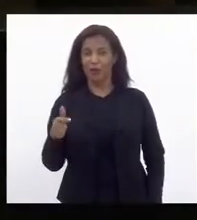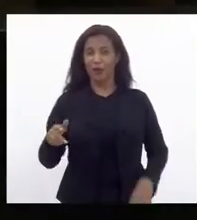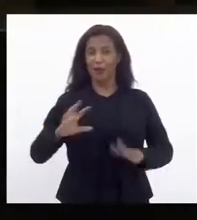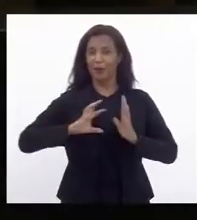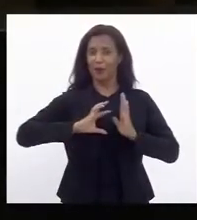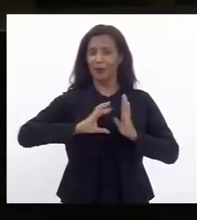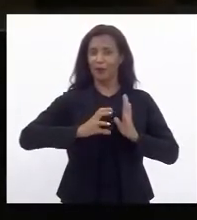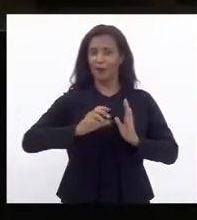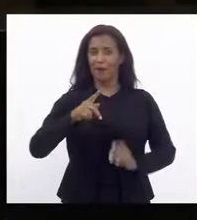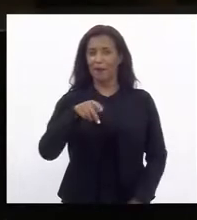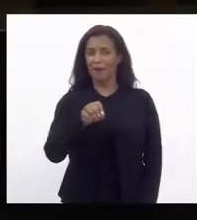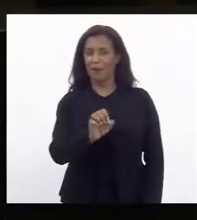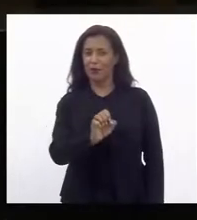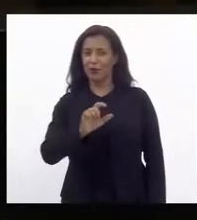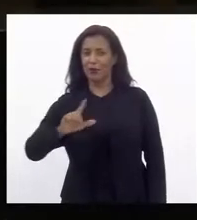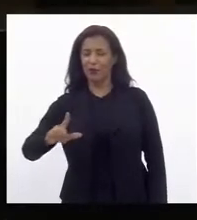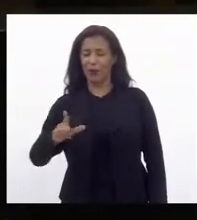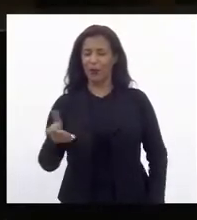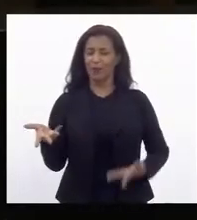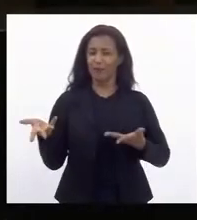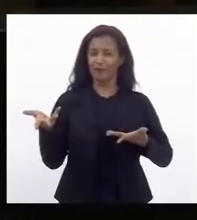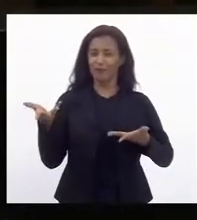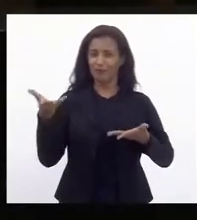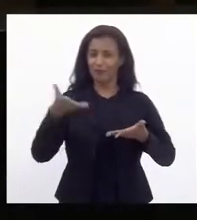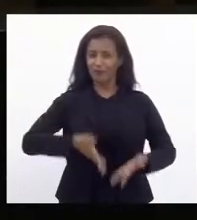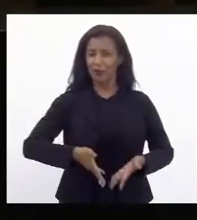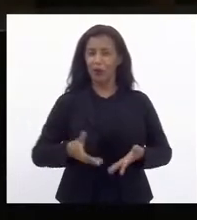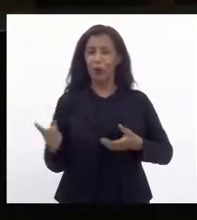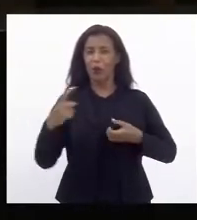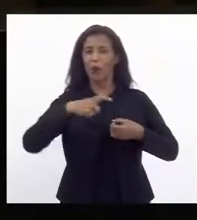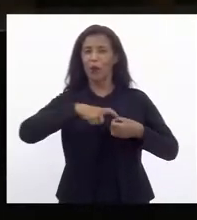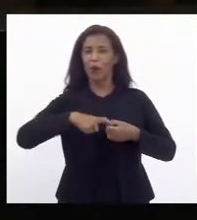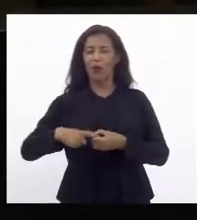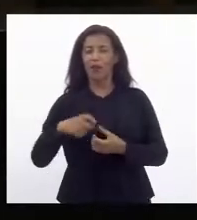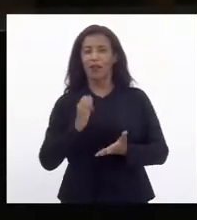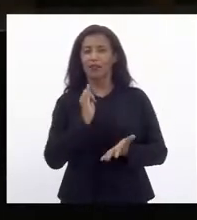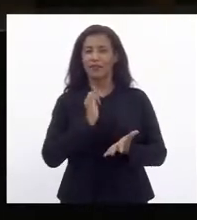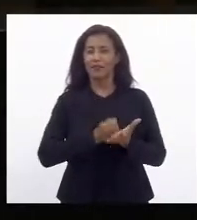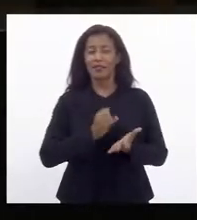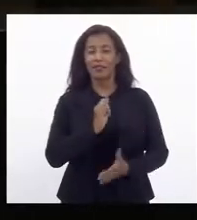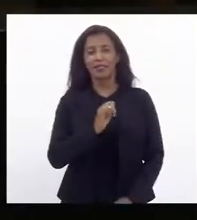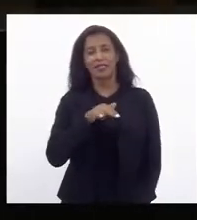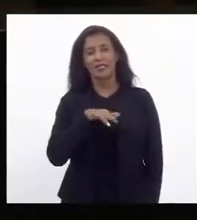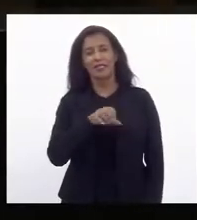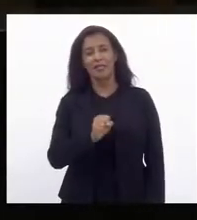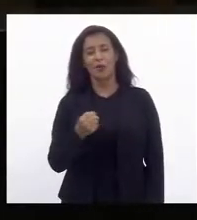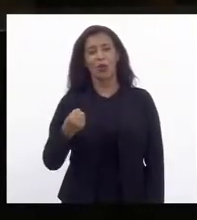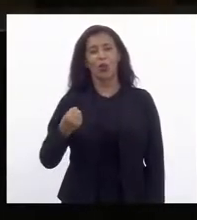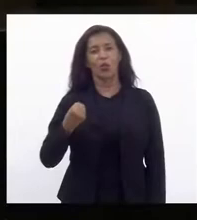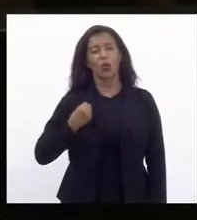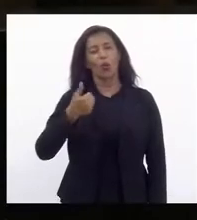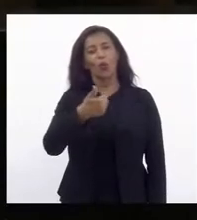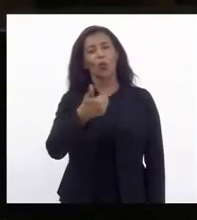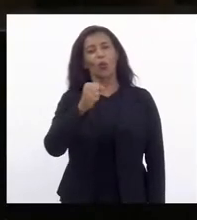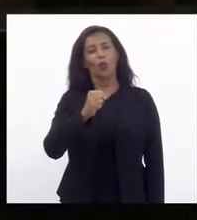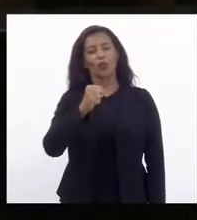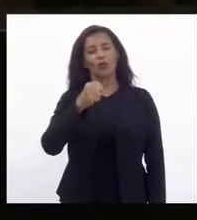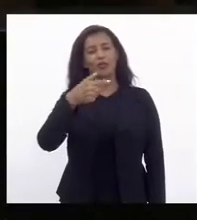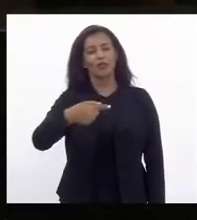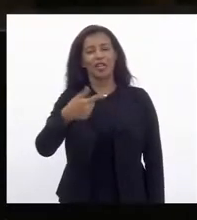do PSOL, que internaliza o convênio de ICMS número 187